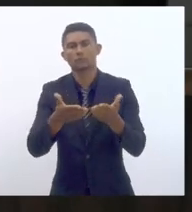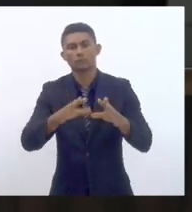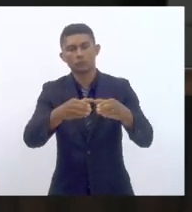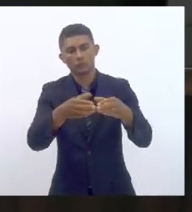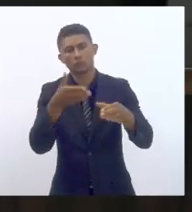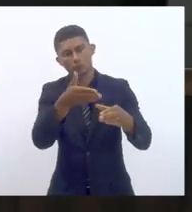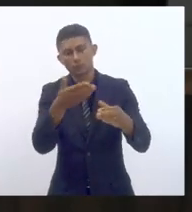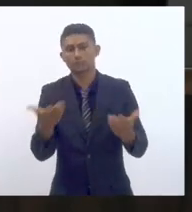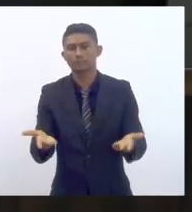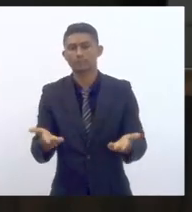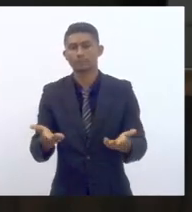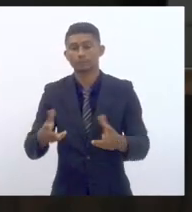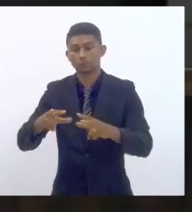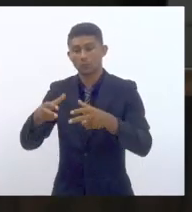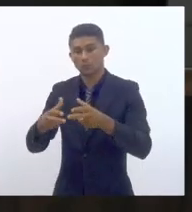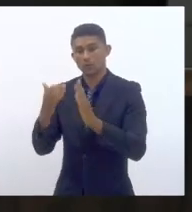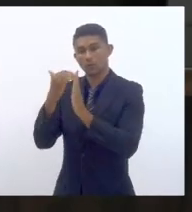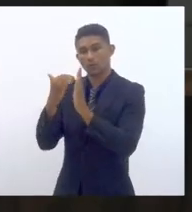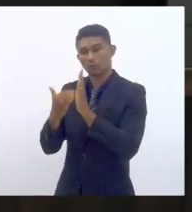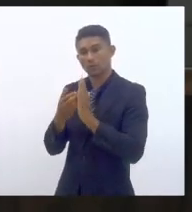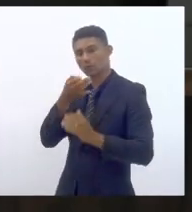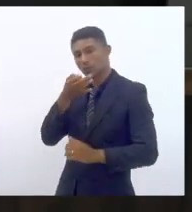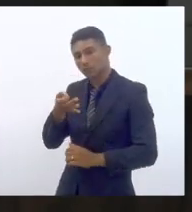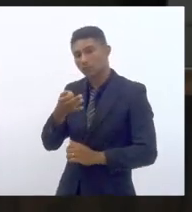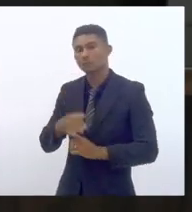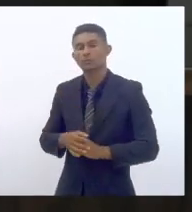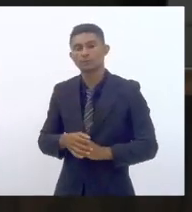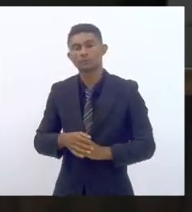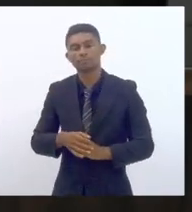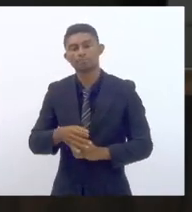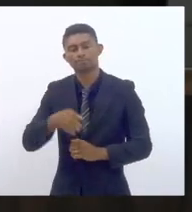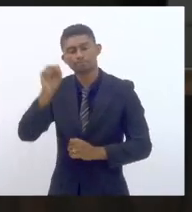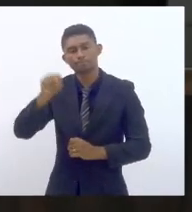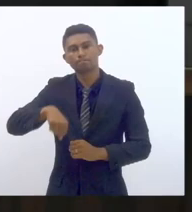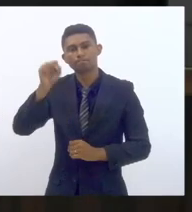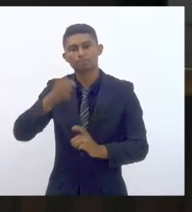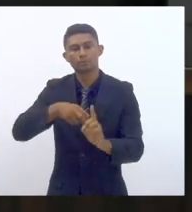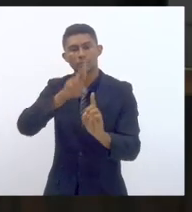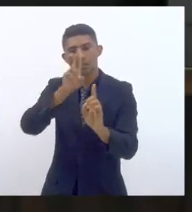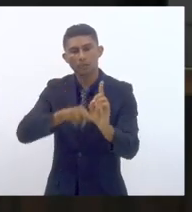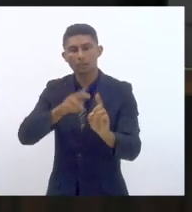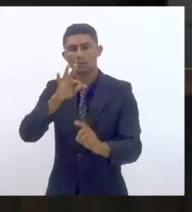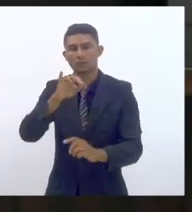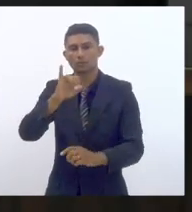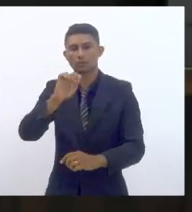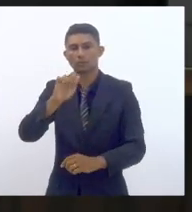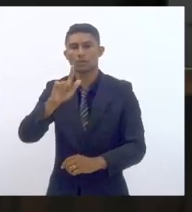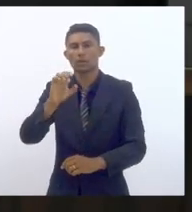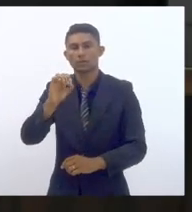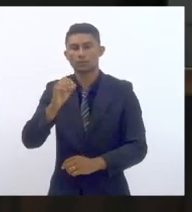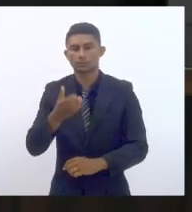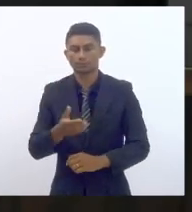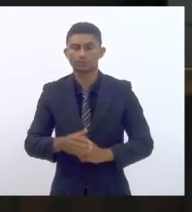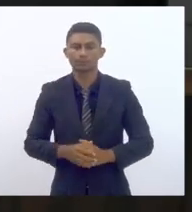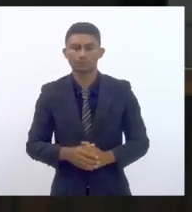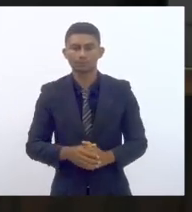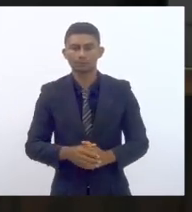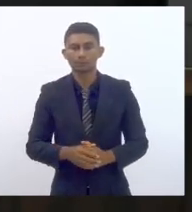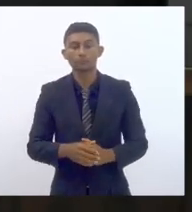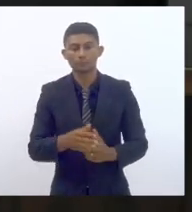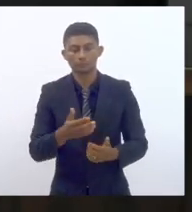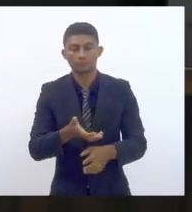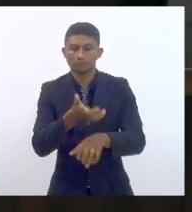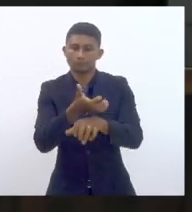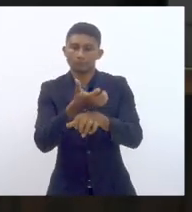AGTrans, parecendo a Comissão de Normas Internas e Proposições Externas, favorável, relator deputado Tiago Pampolha. A apreciação desta